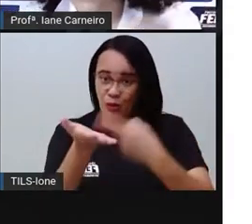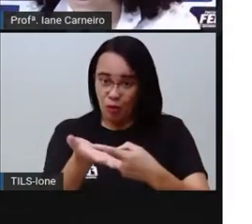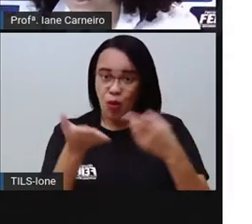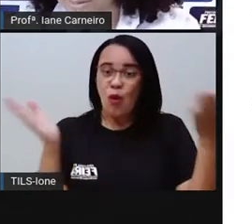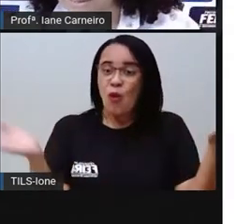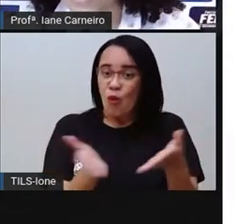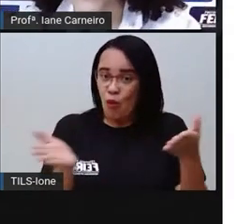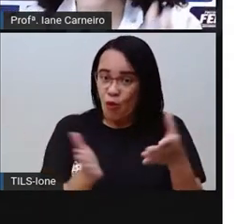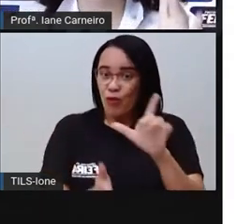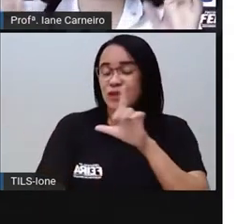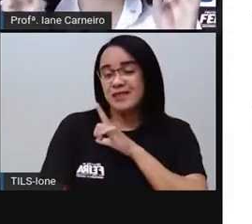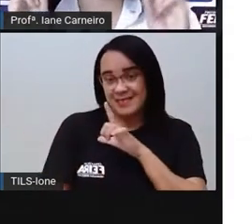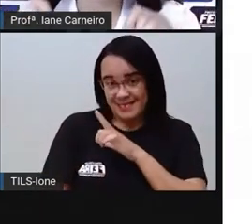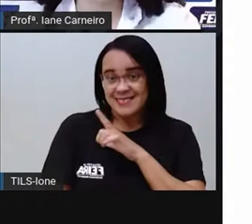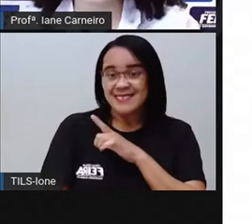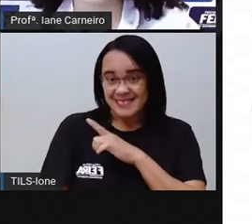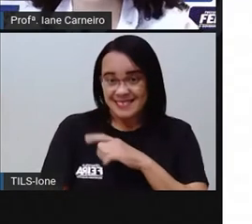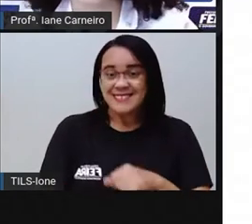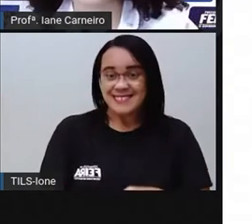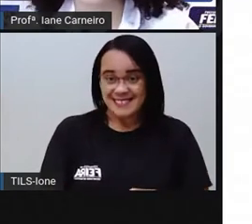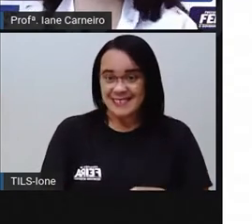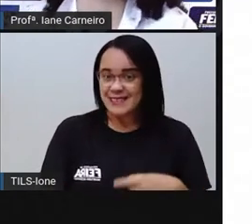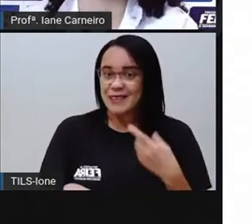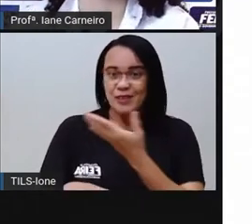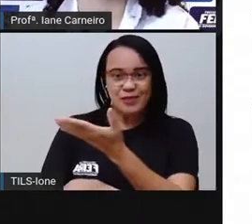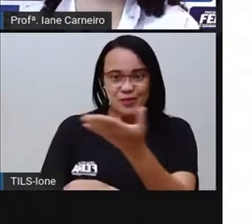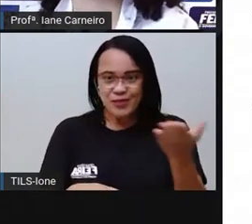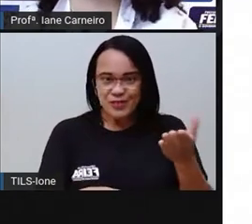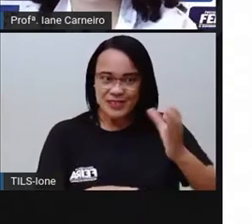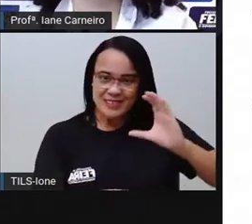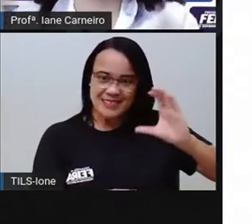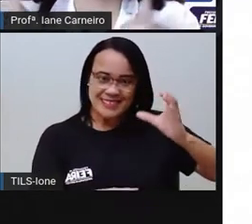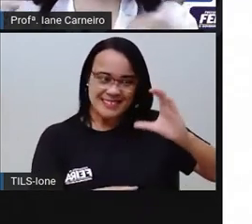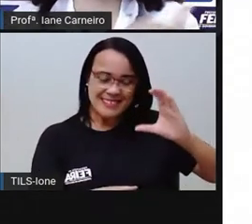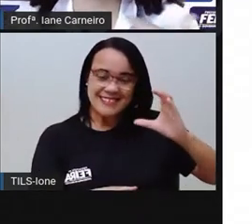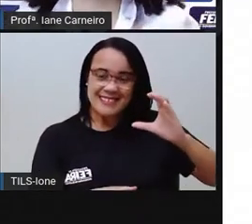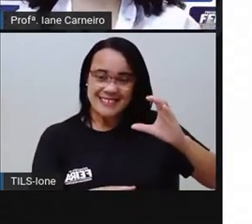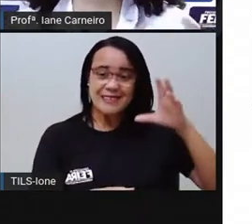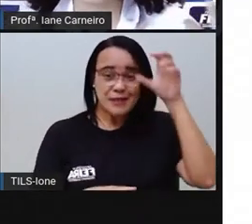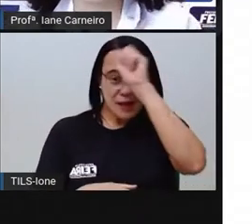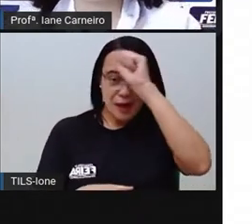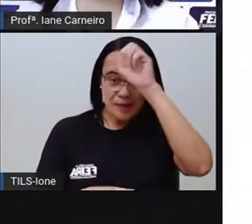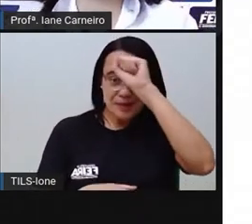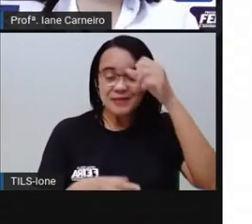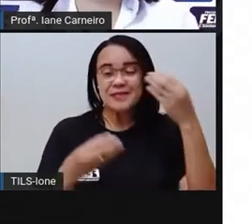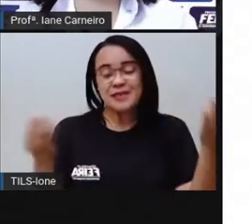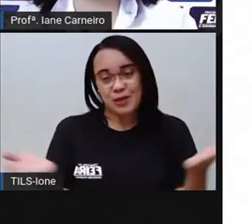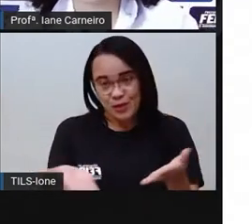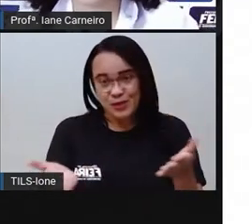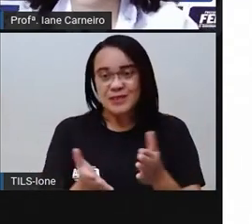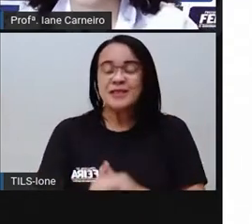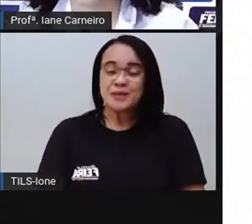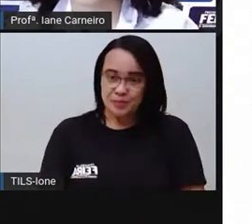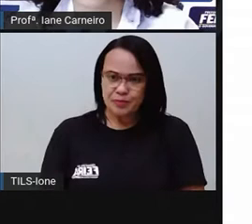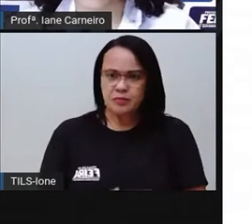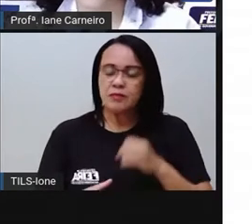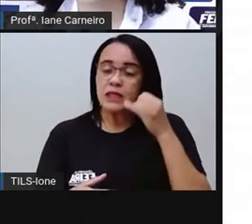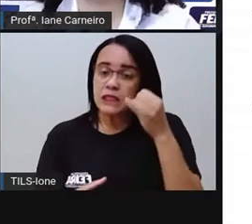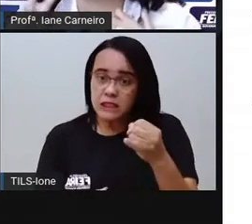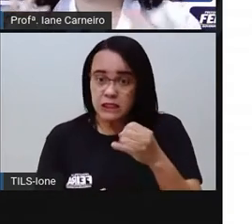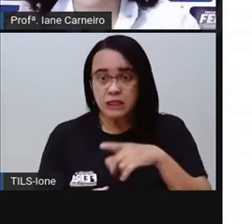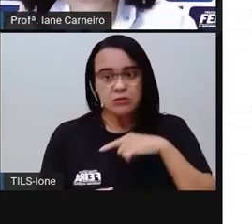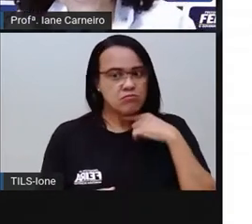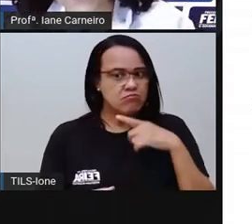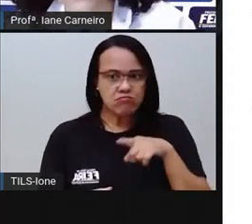ó, muita coisa. Vocês vão ser pequenos cientistas hoje, tá joia? E se você não conseguir fazer a experiência aí na sua